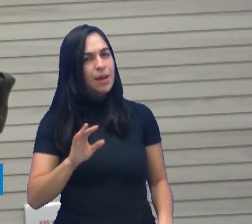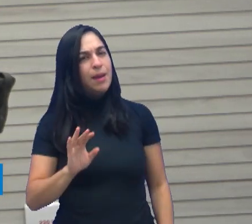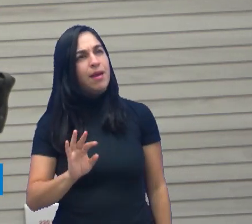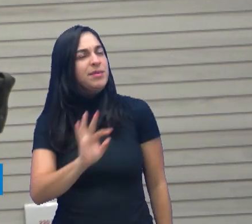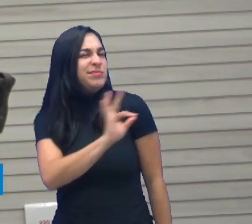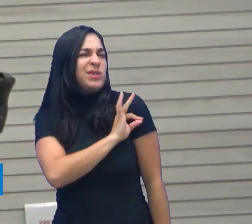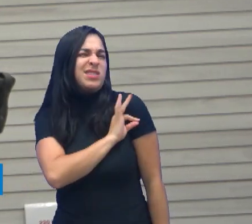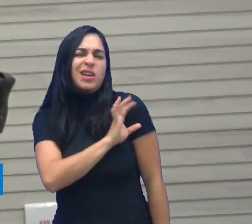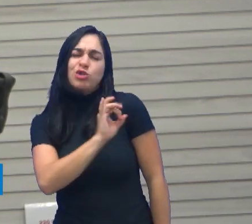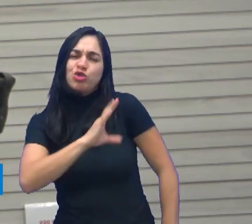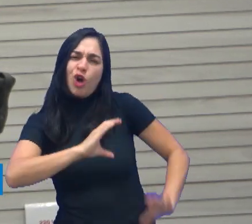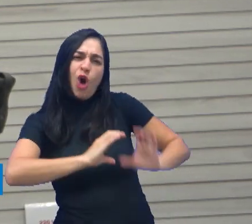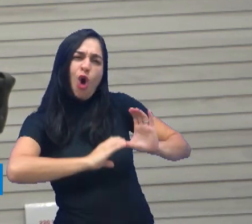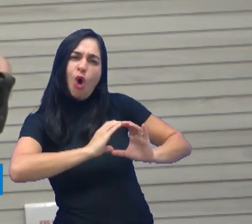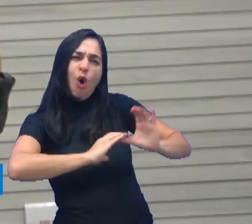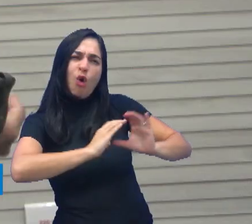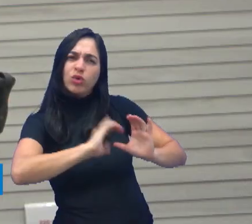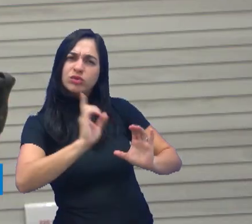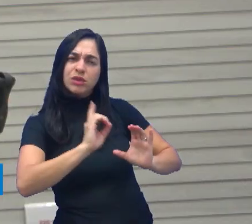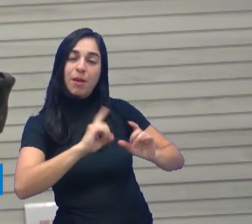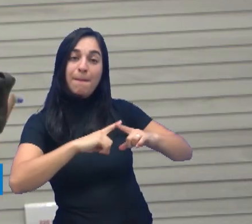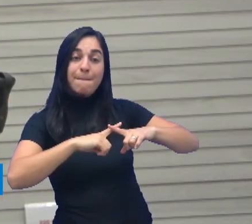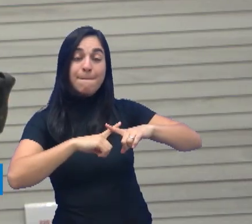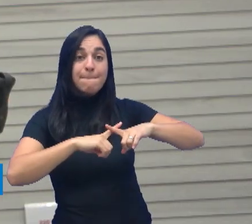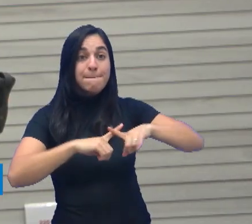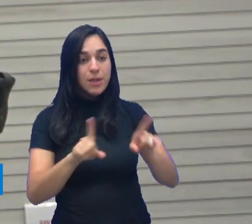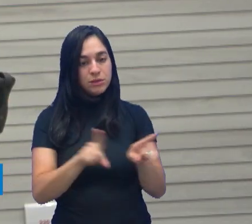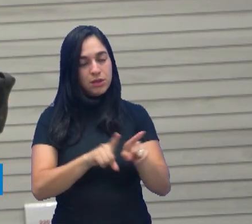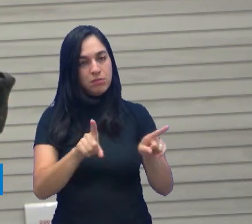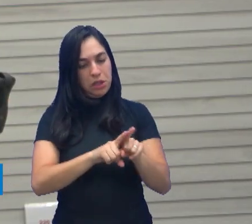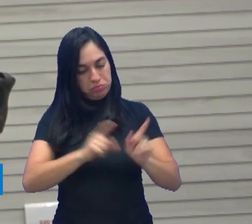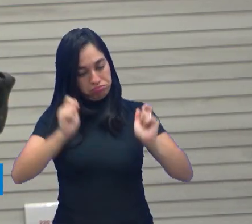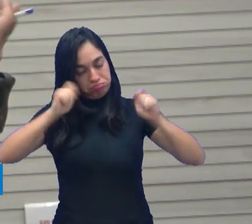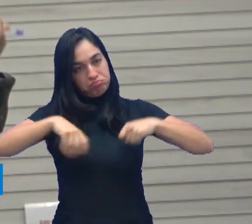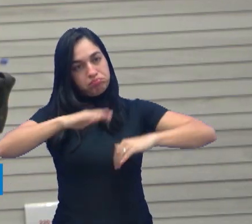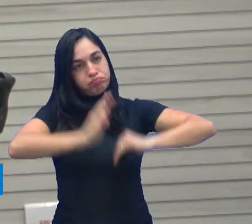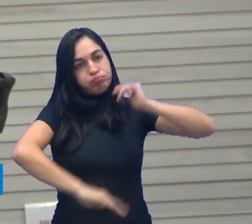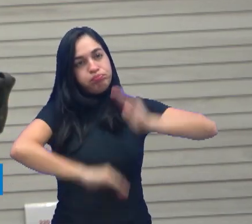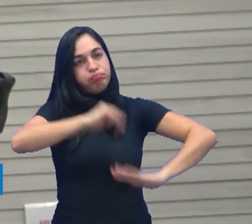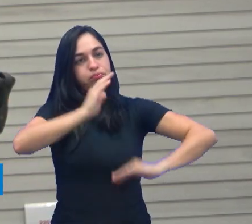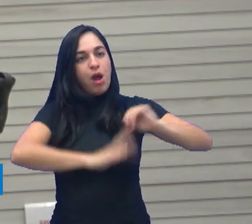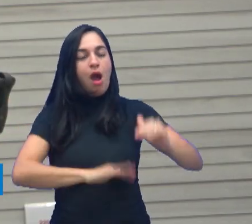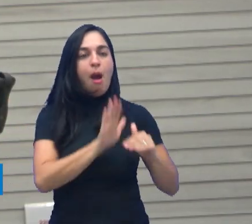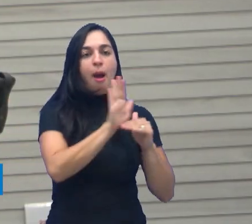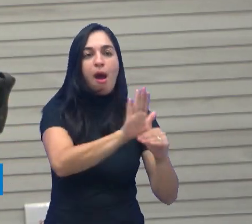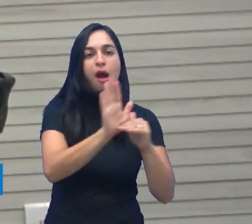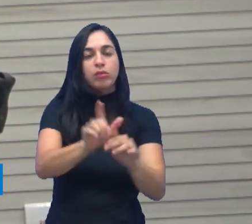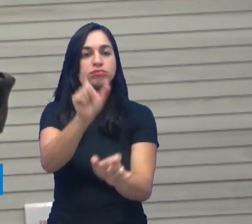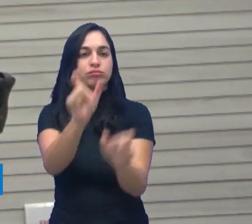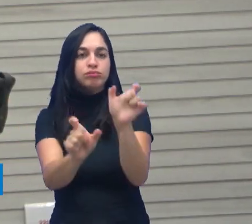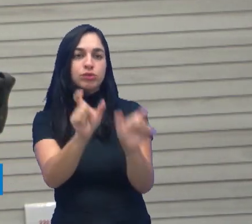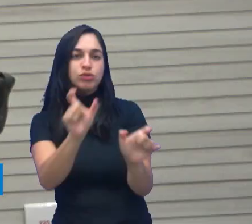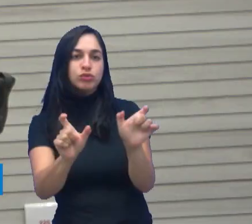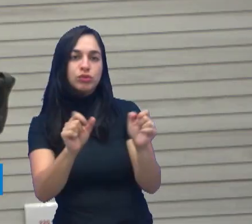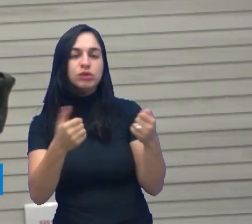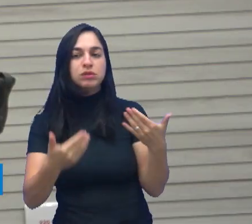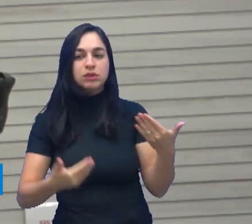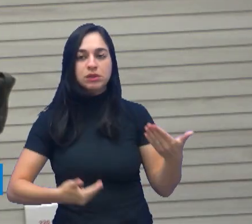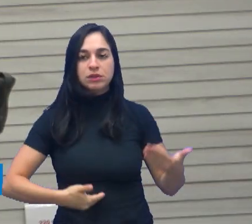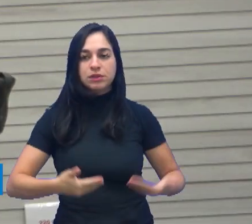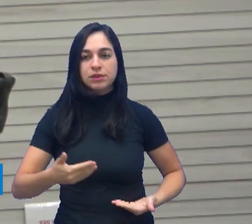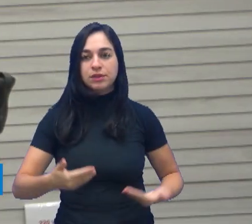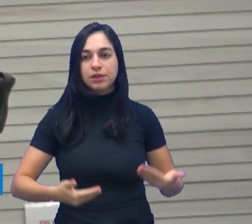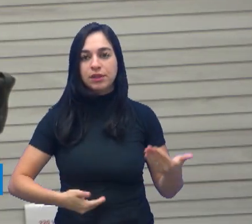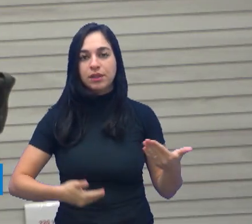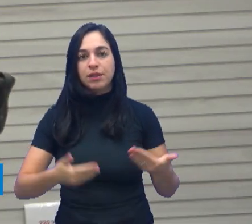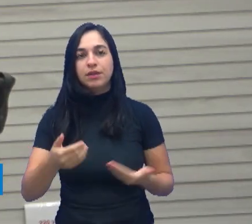concurso público, é ser vocacionado a servir o povo, a proteger as pessoas que vocês nem conhecem, e vocês vão para a